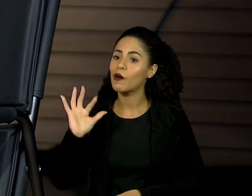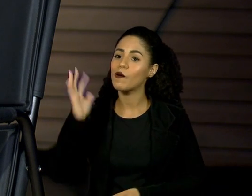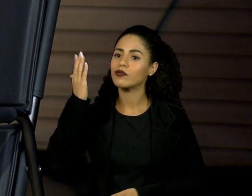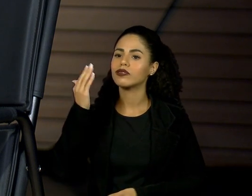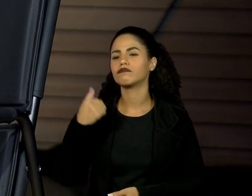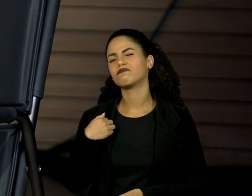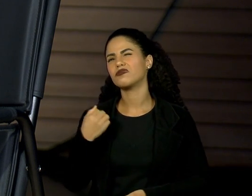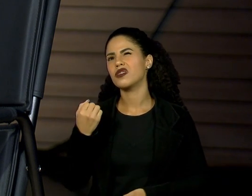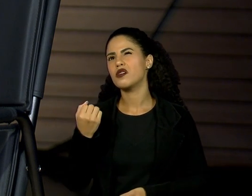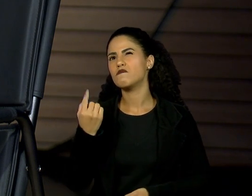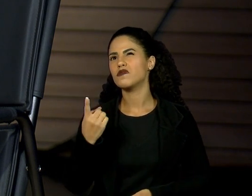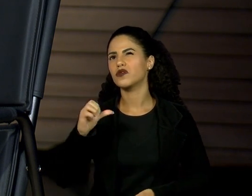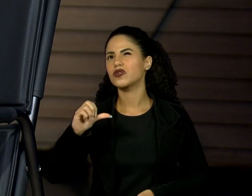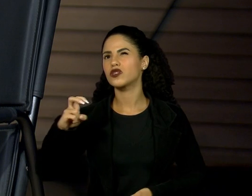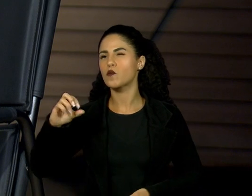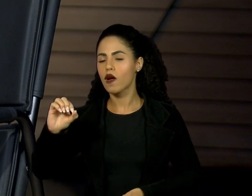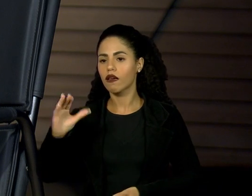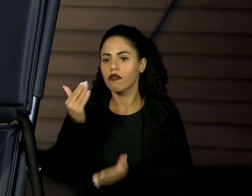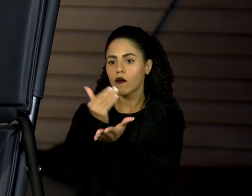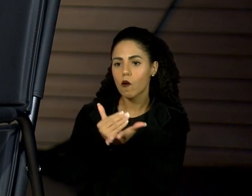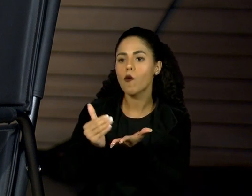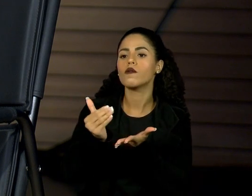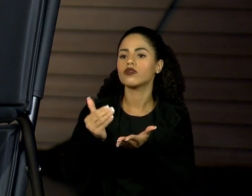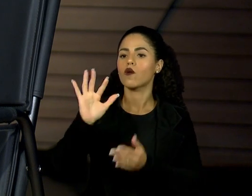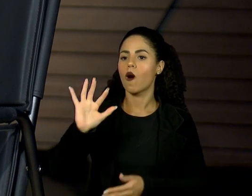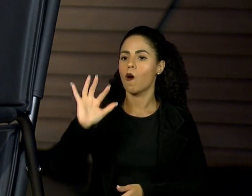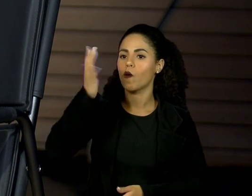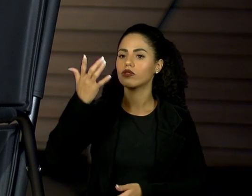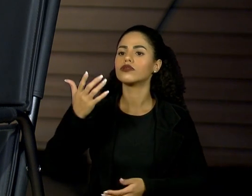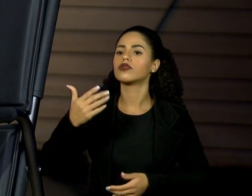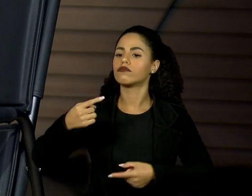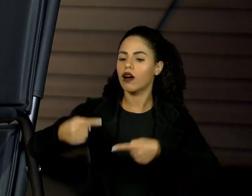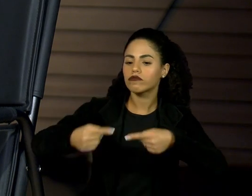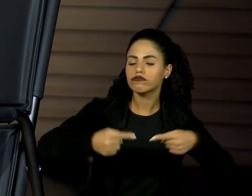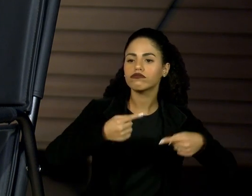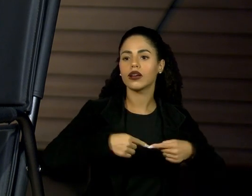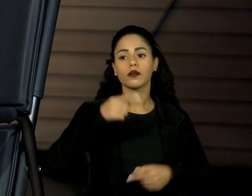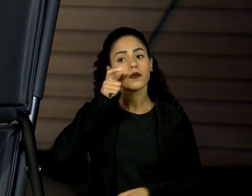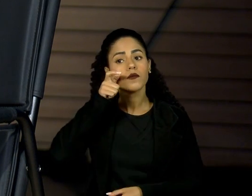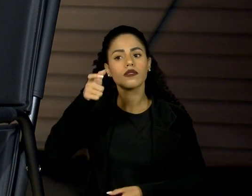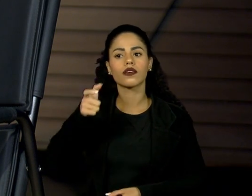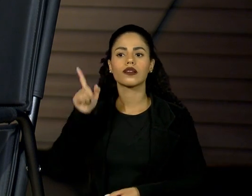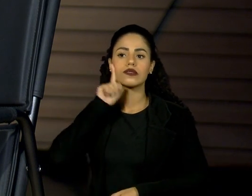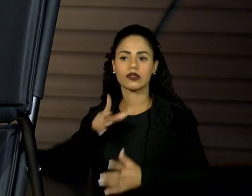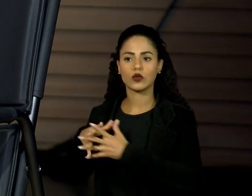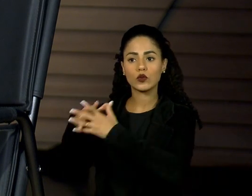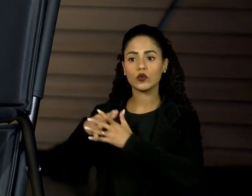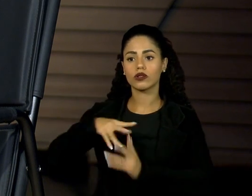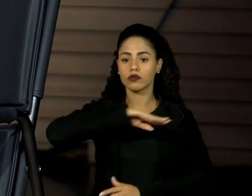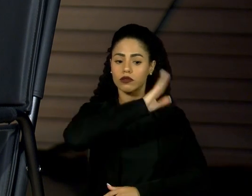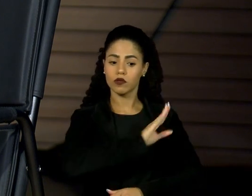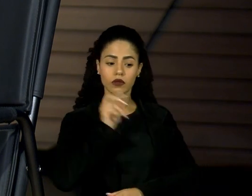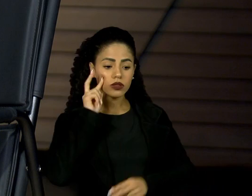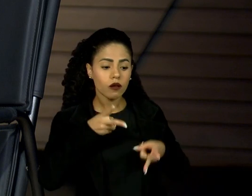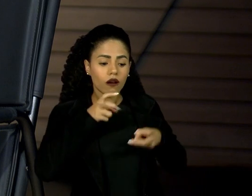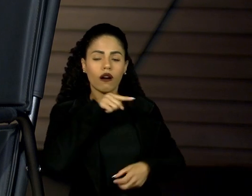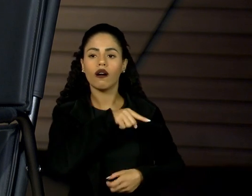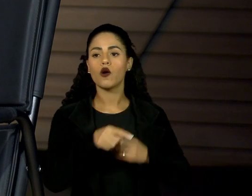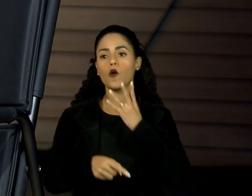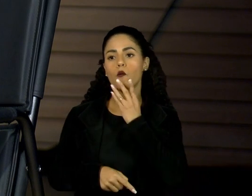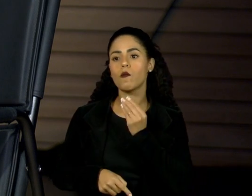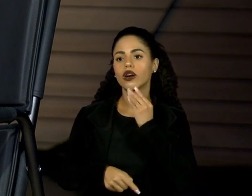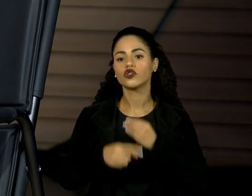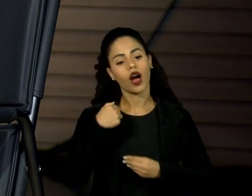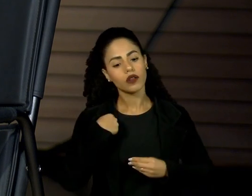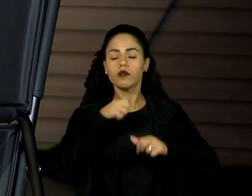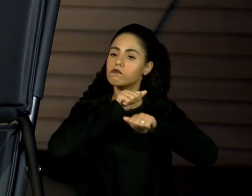partir dos anos 1950, por uma questão de geopolítica e do interesse dos Estados Unidos pelo Brasil. O Machado começou a ser